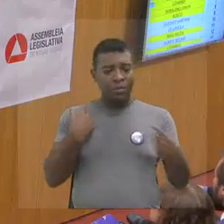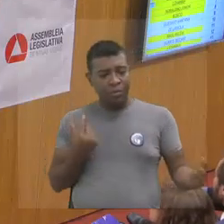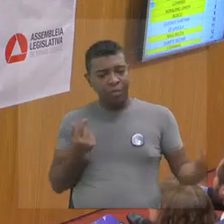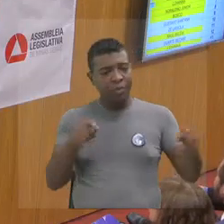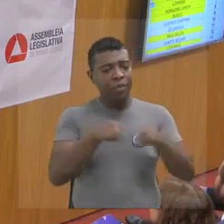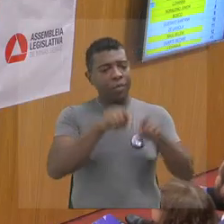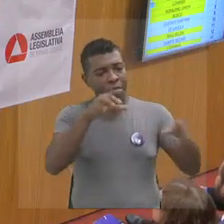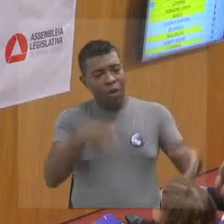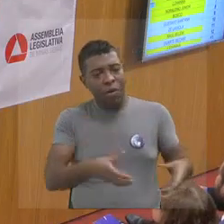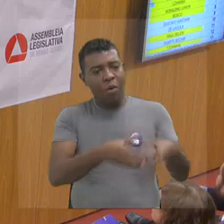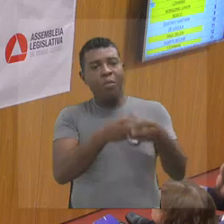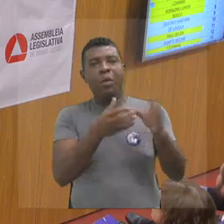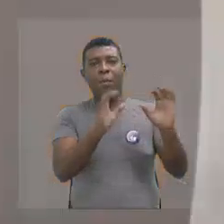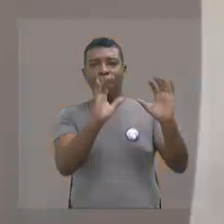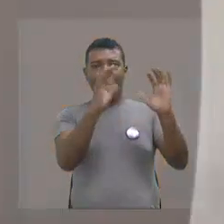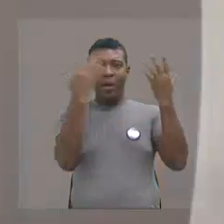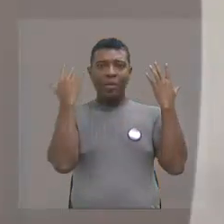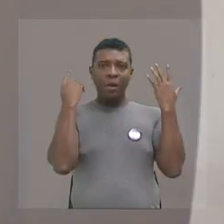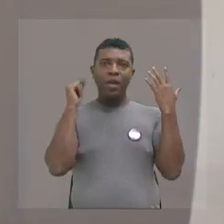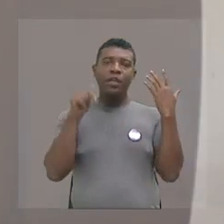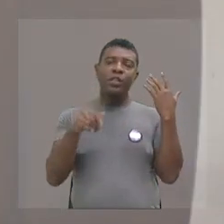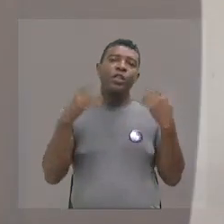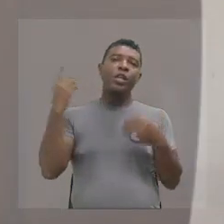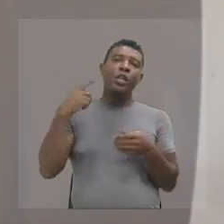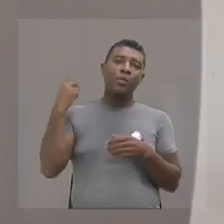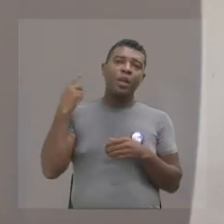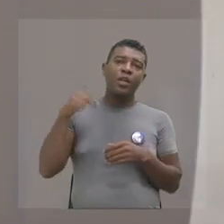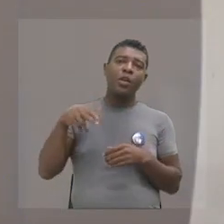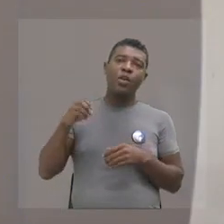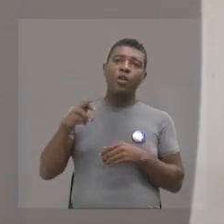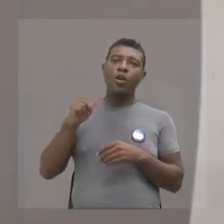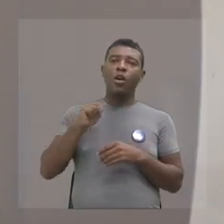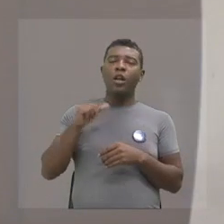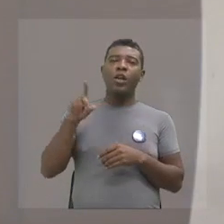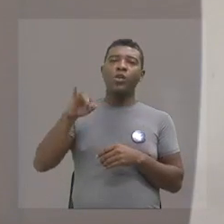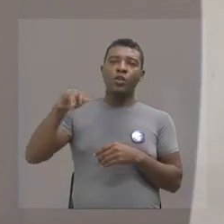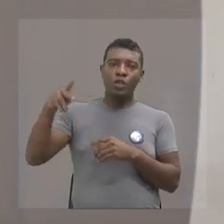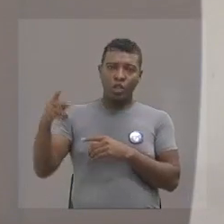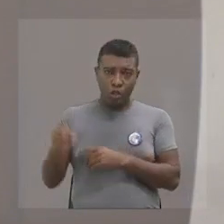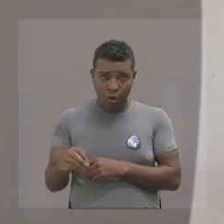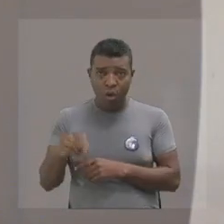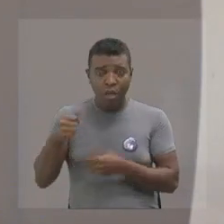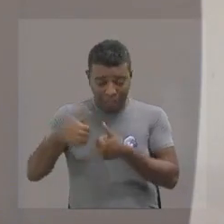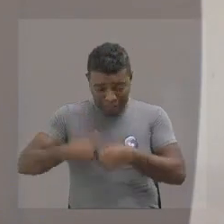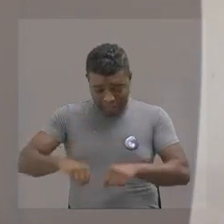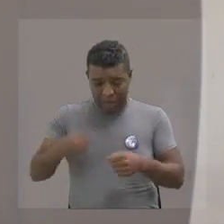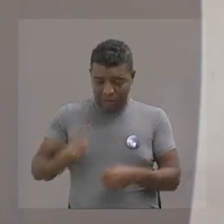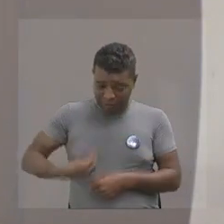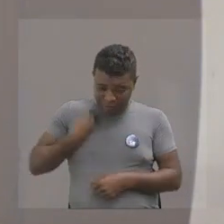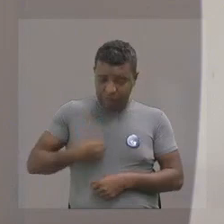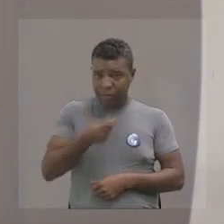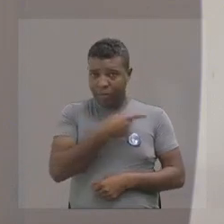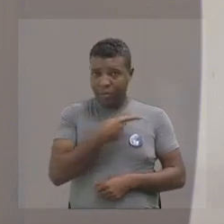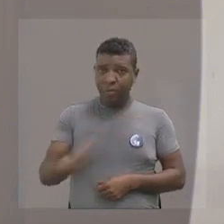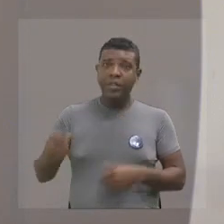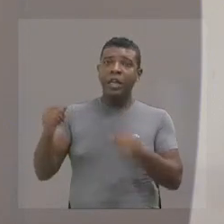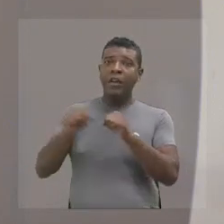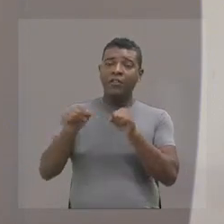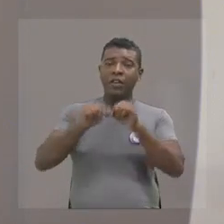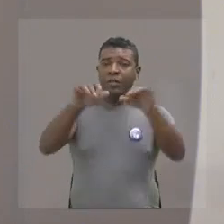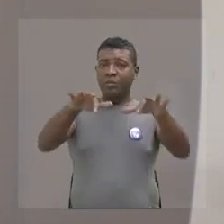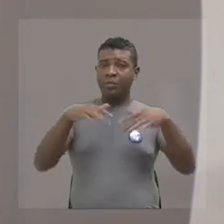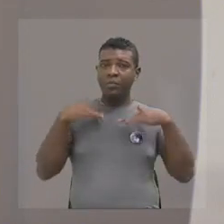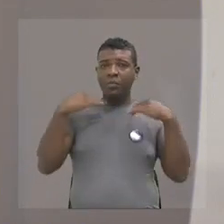nem quanto Deputado Noraldino e estava presidindo nós fizemos uma audiência pública aqui e